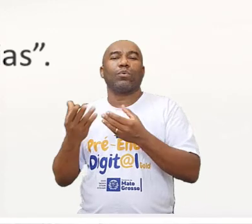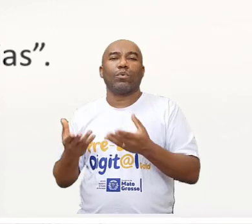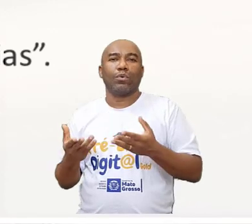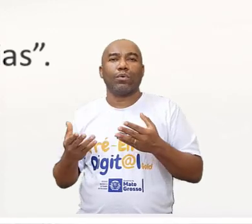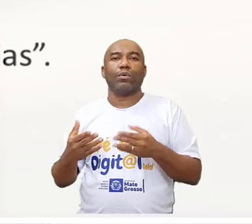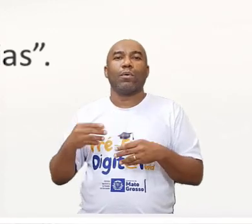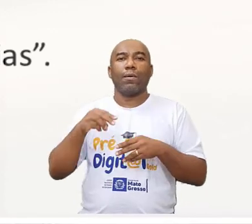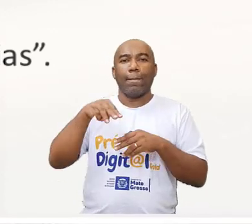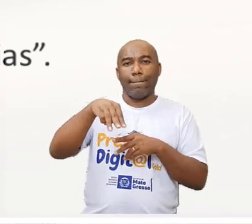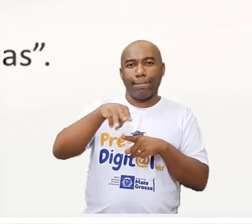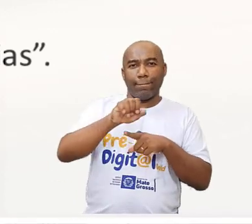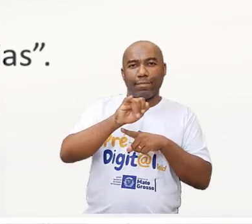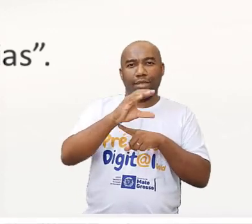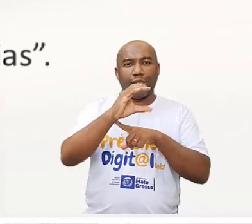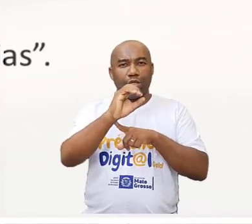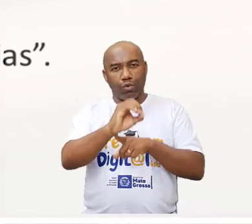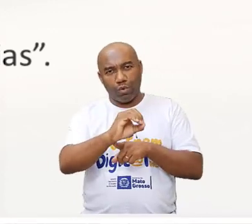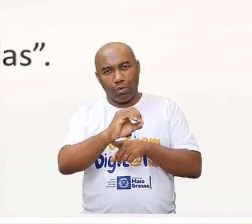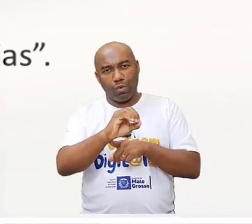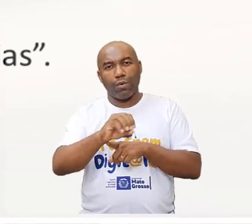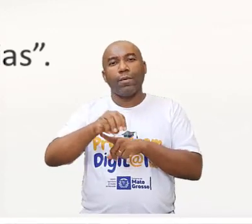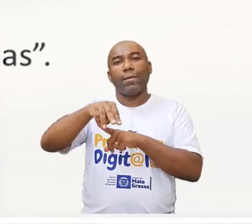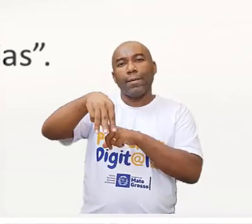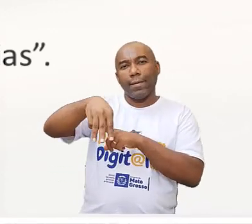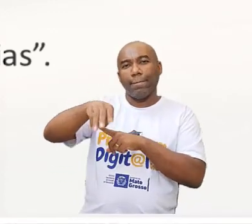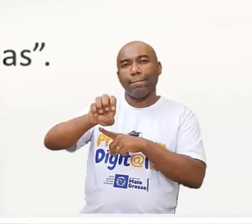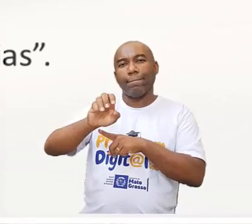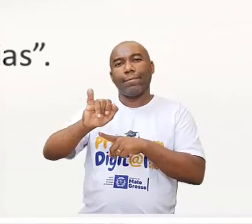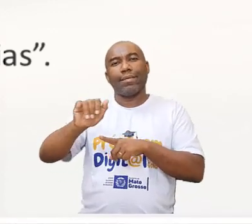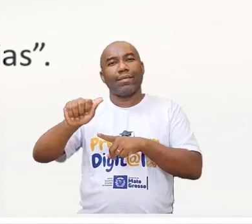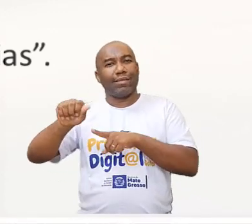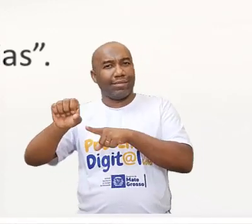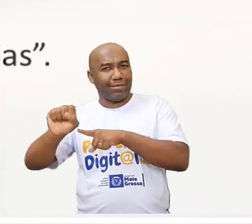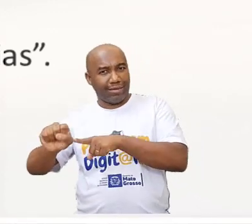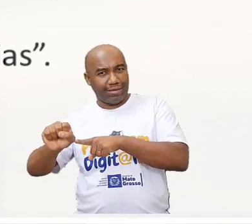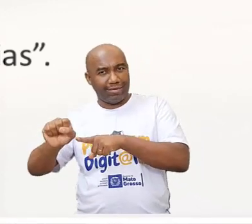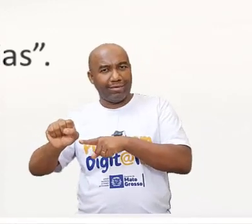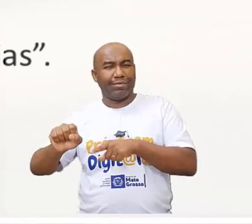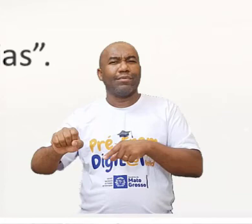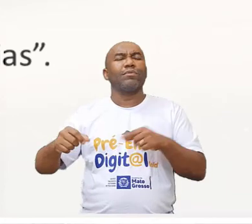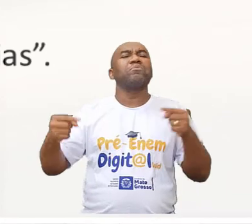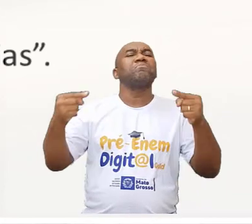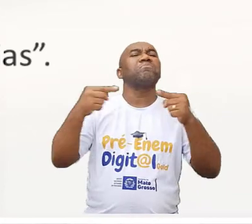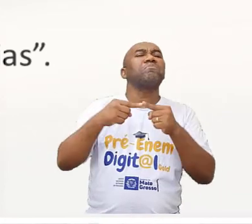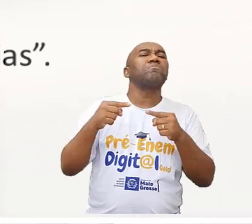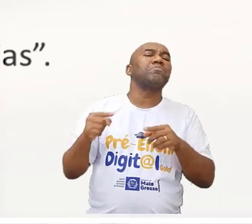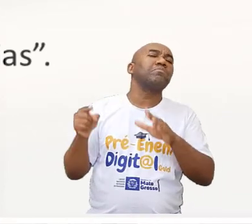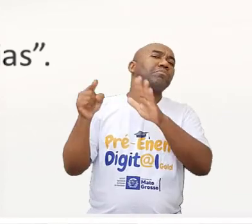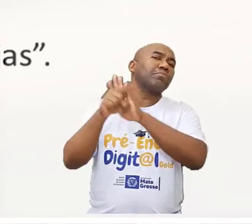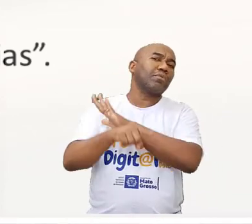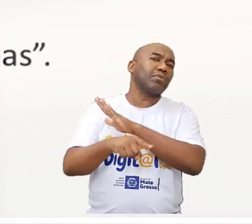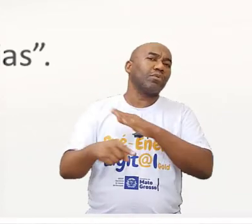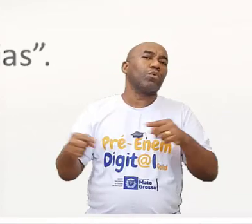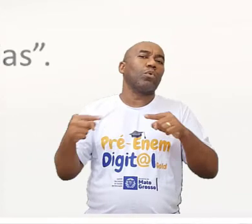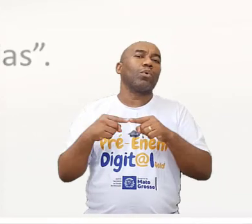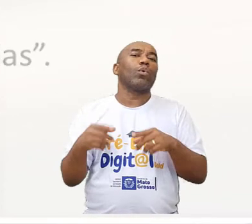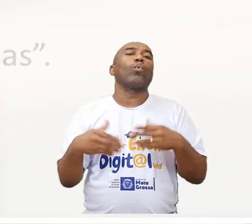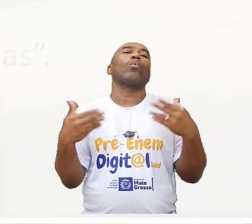termos meio e meias. Sobre isso, qual alternativa